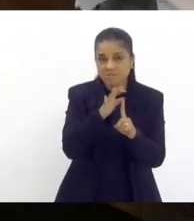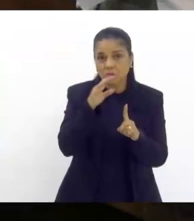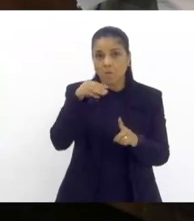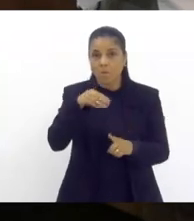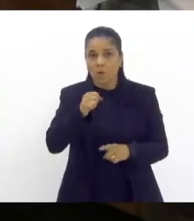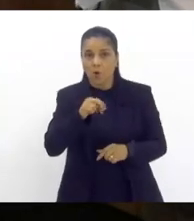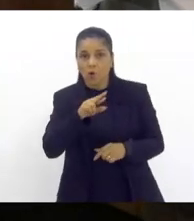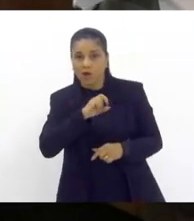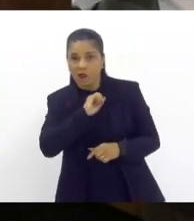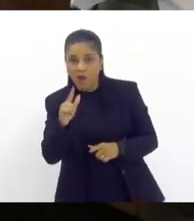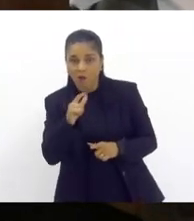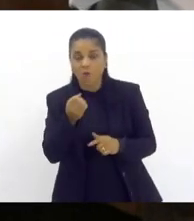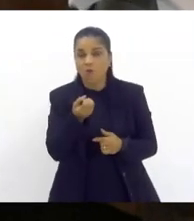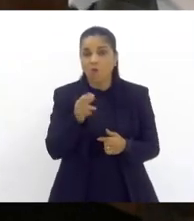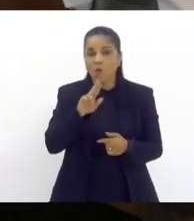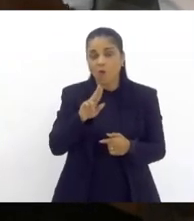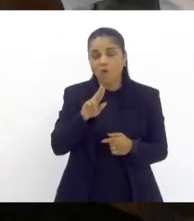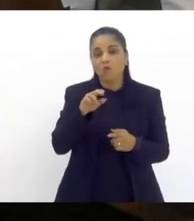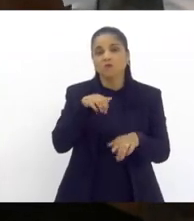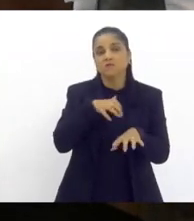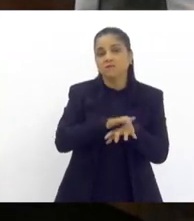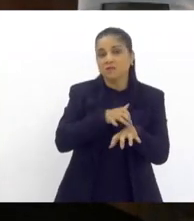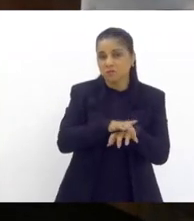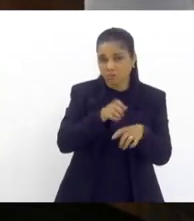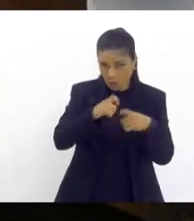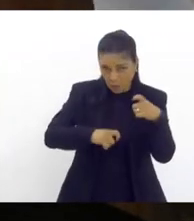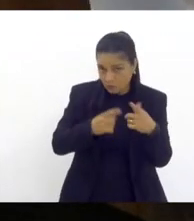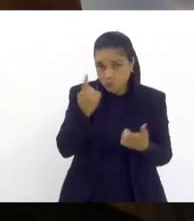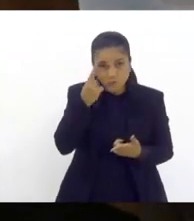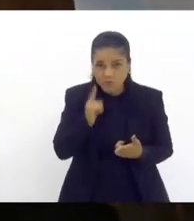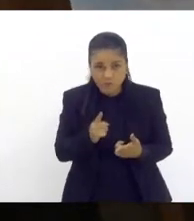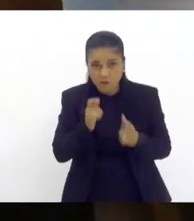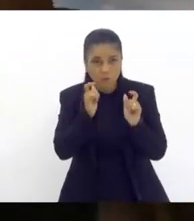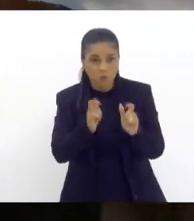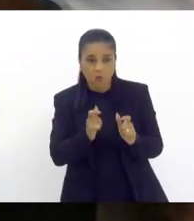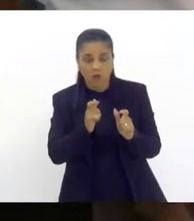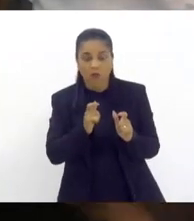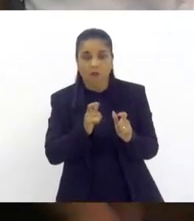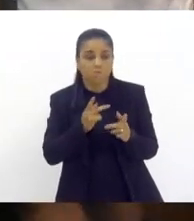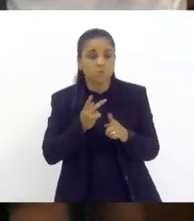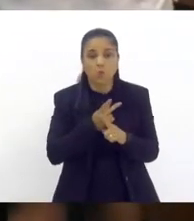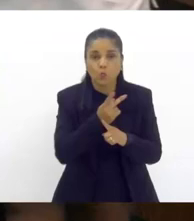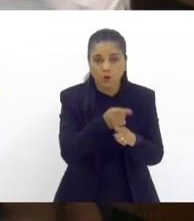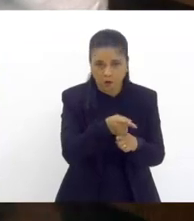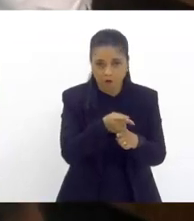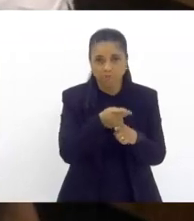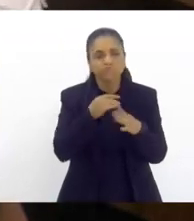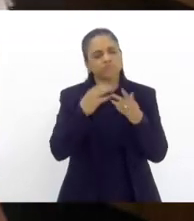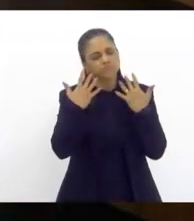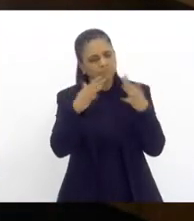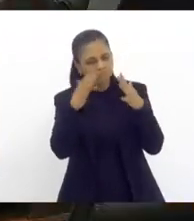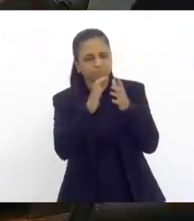trabalho. Portanto, vamos dar todo o apoio e parabenizar Vossa Excelência pelo projeto.